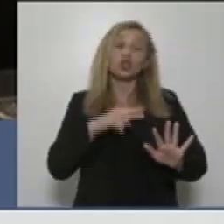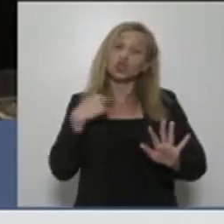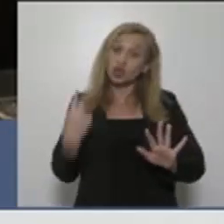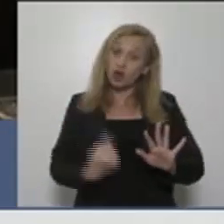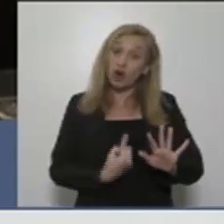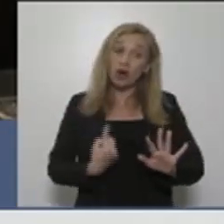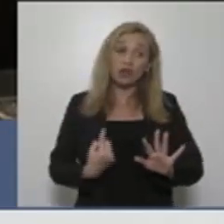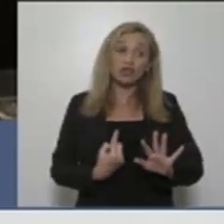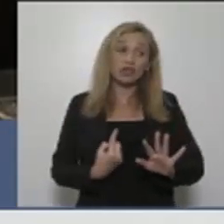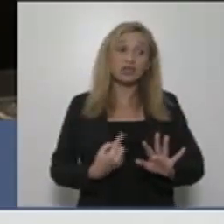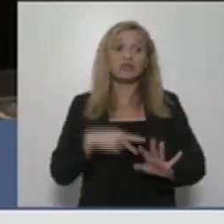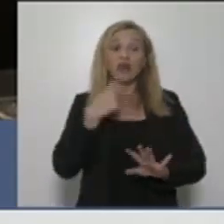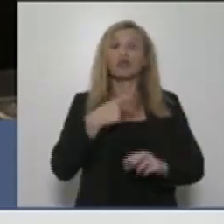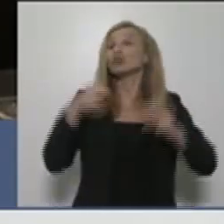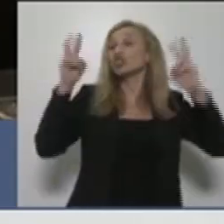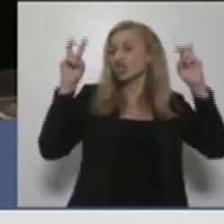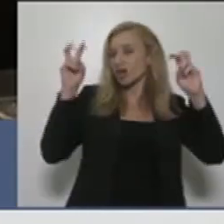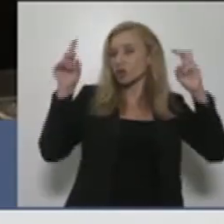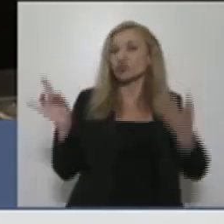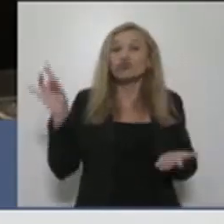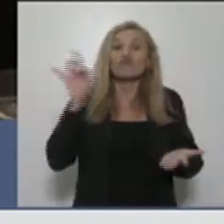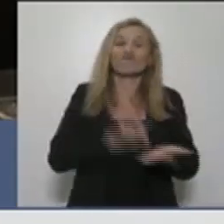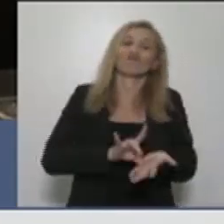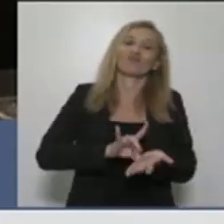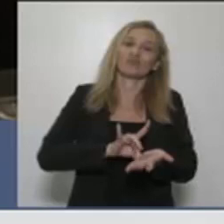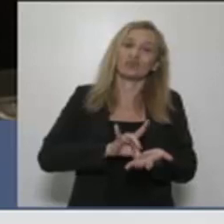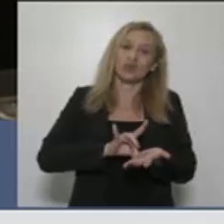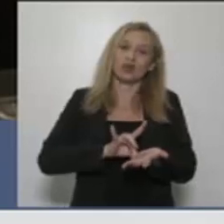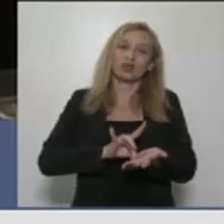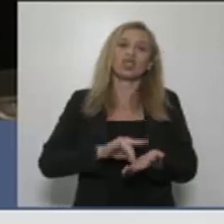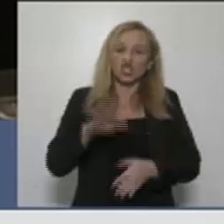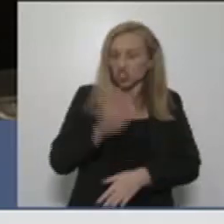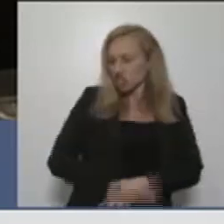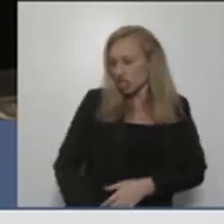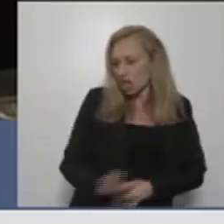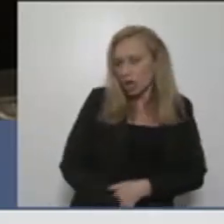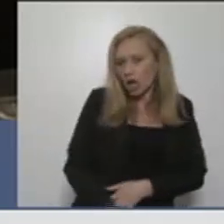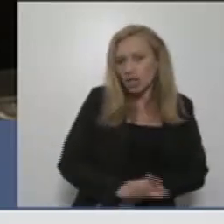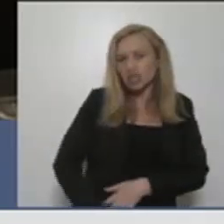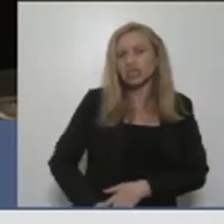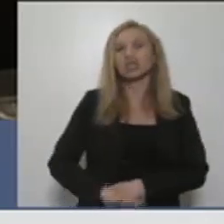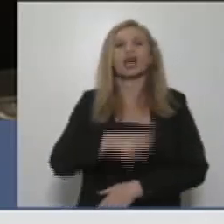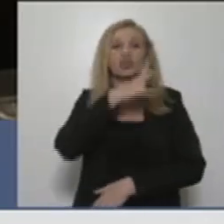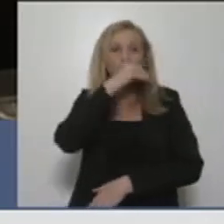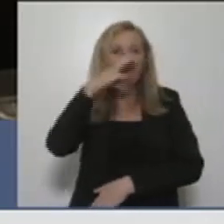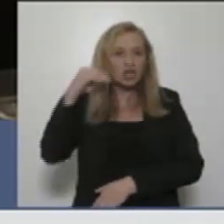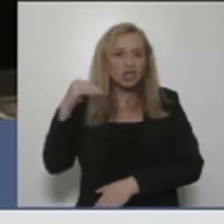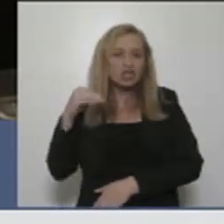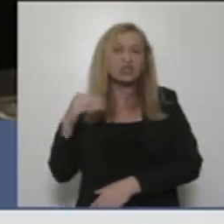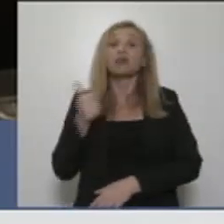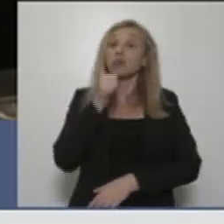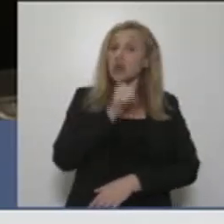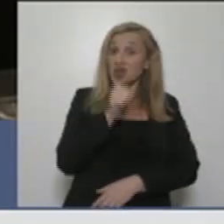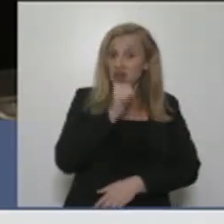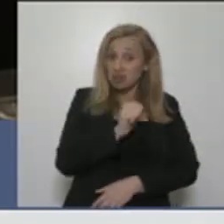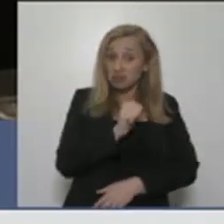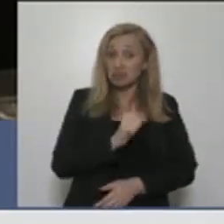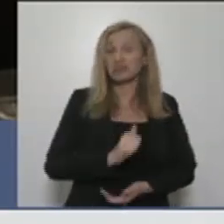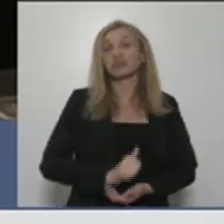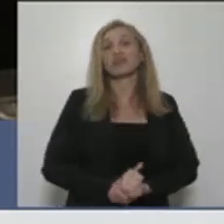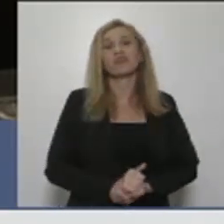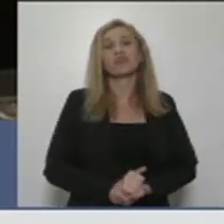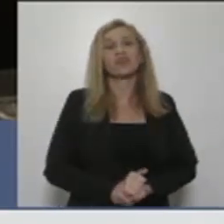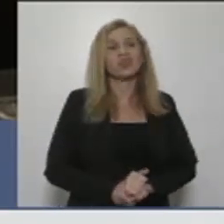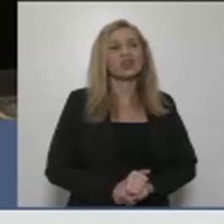traz questões concretas de crianças, de adolescentes e mulheres